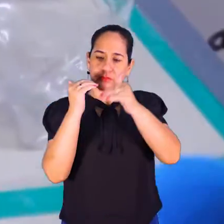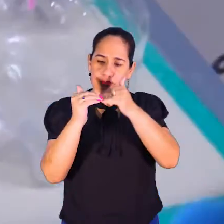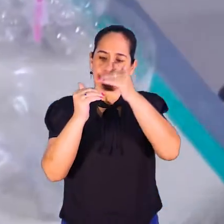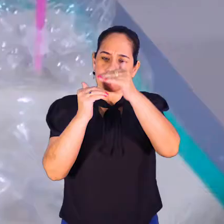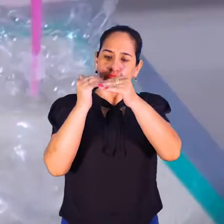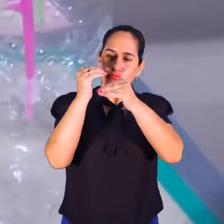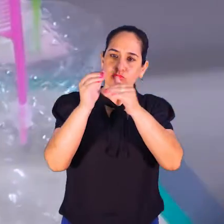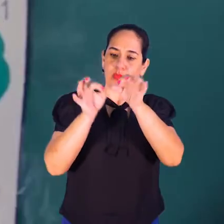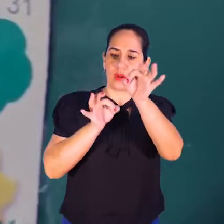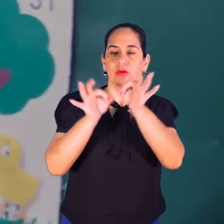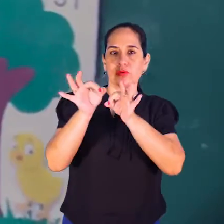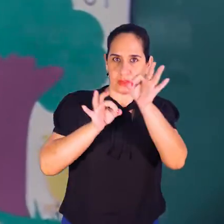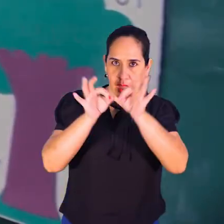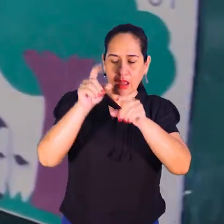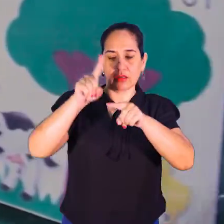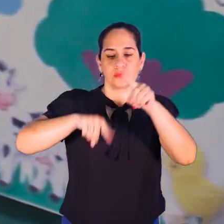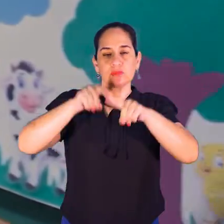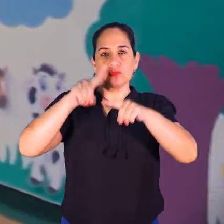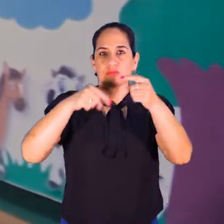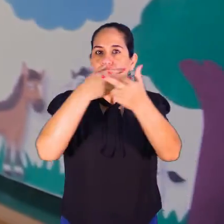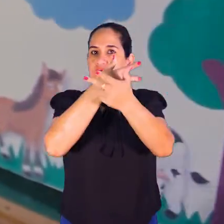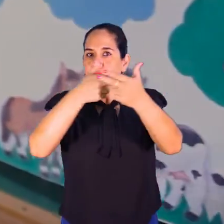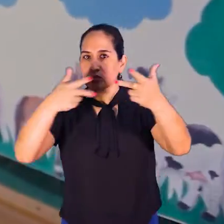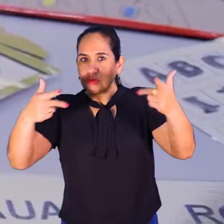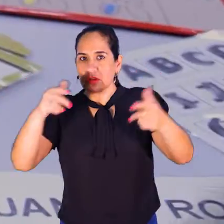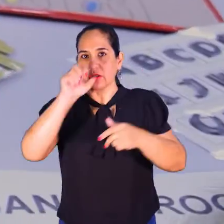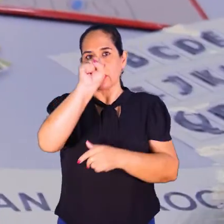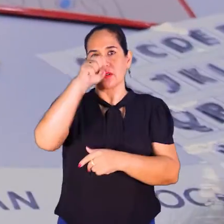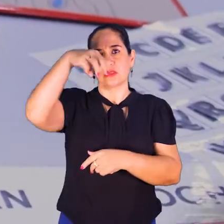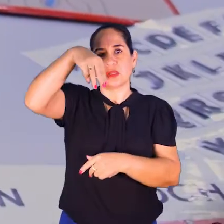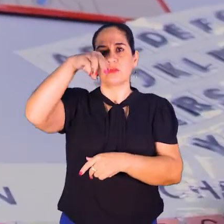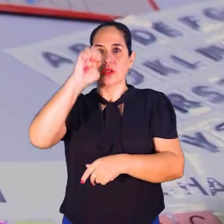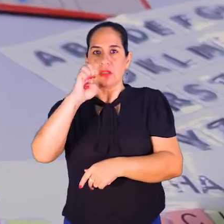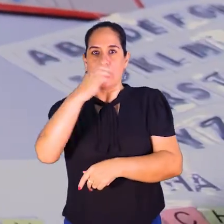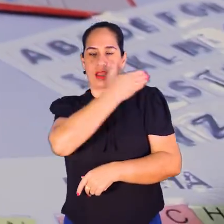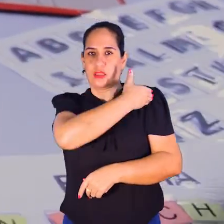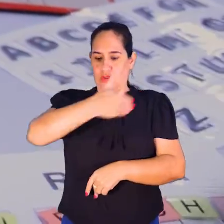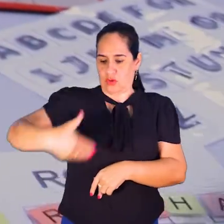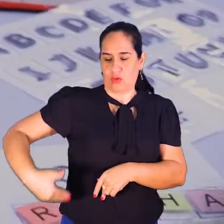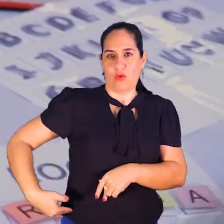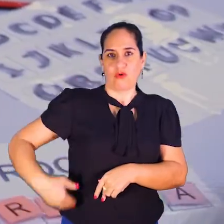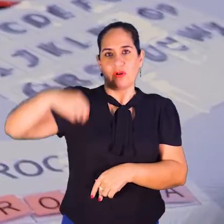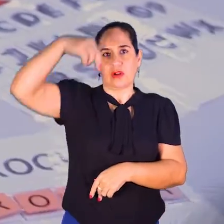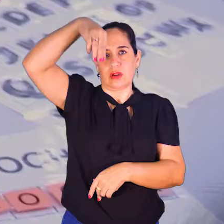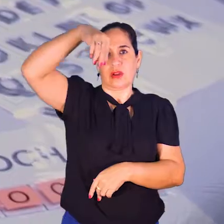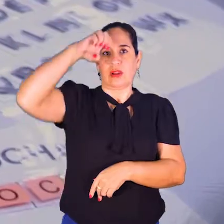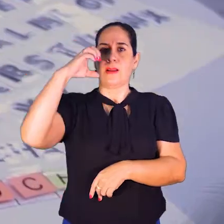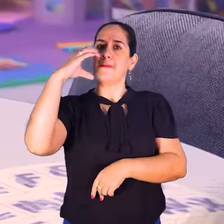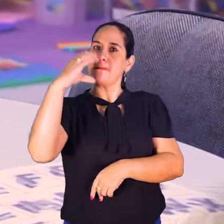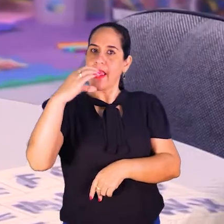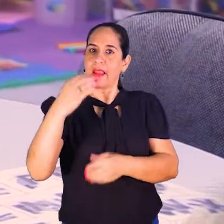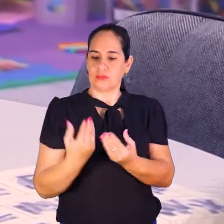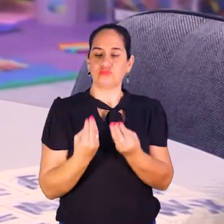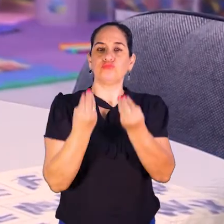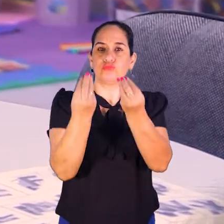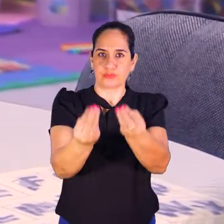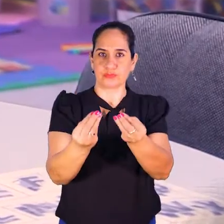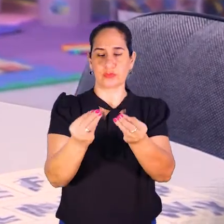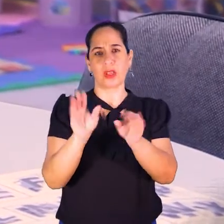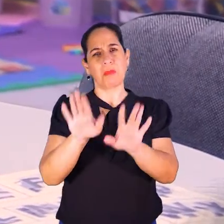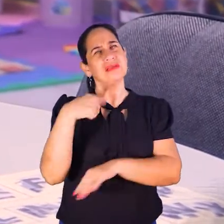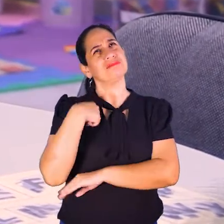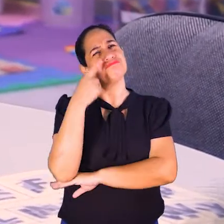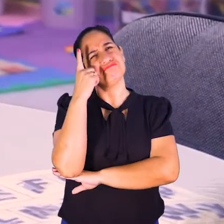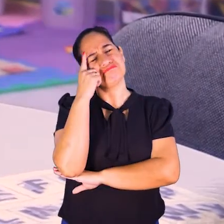nós fomos construindo, né? Com os materiais que a própria SME, o MEC disponibilizou. Mas eu